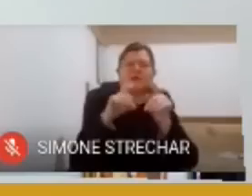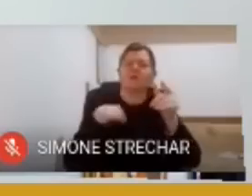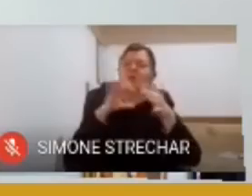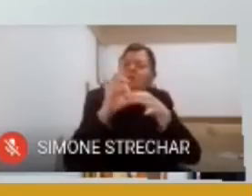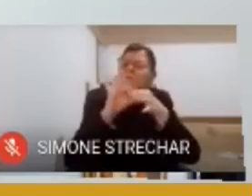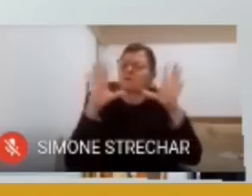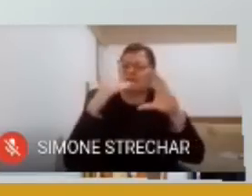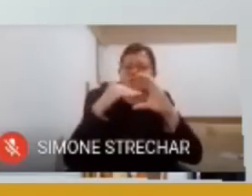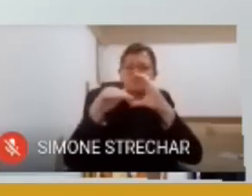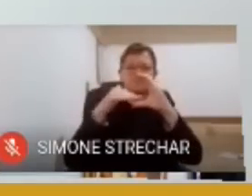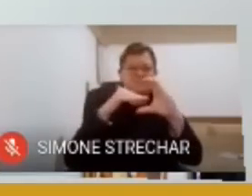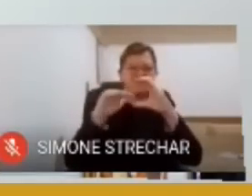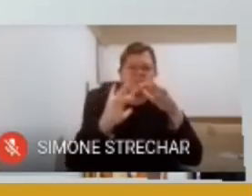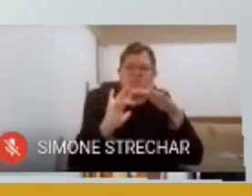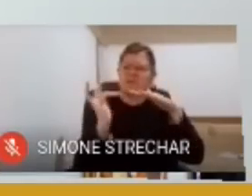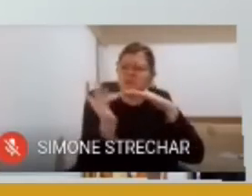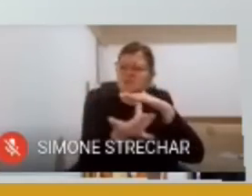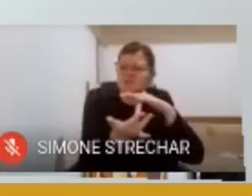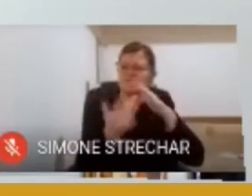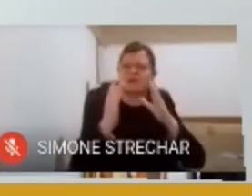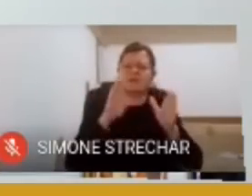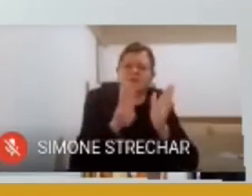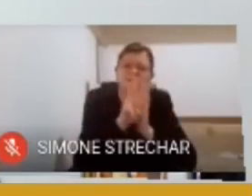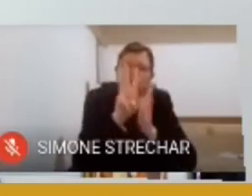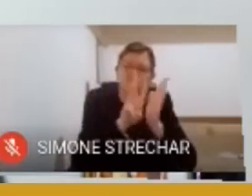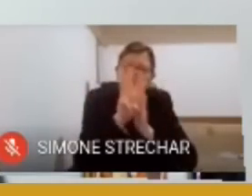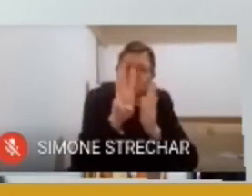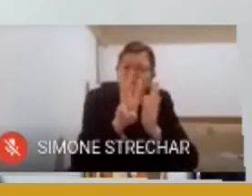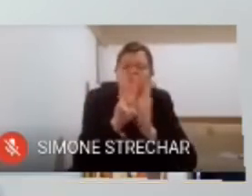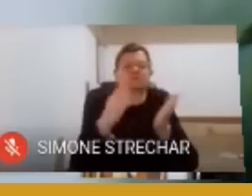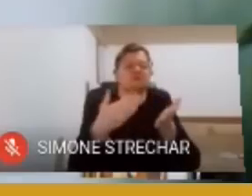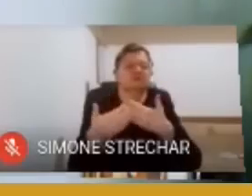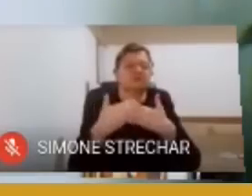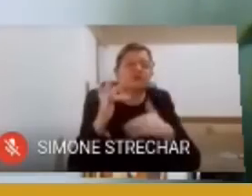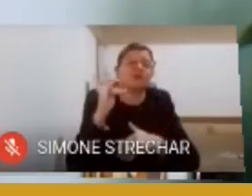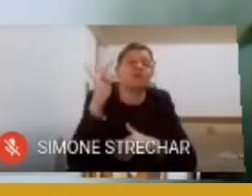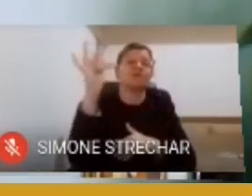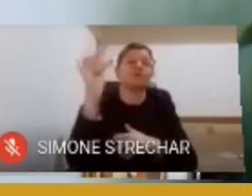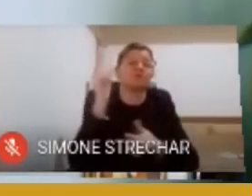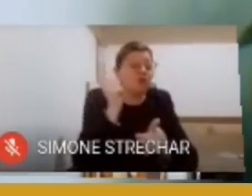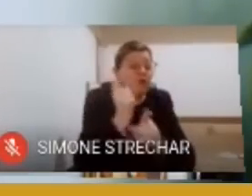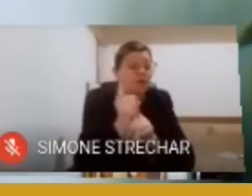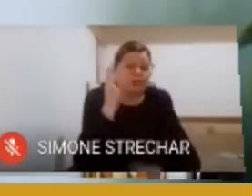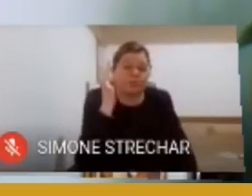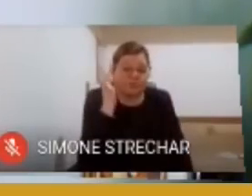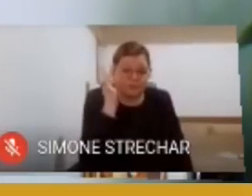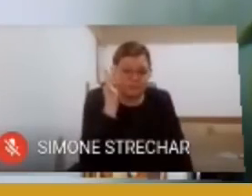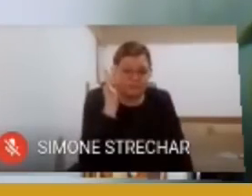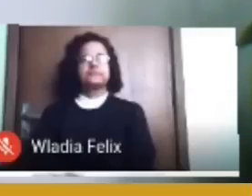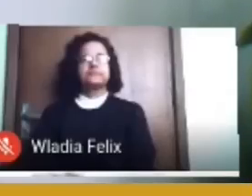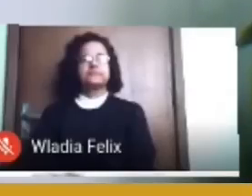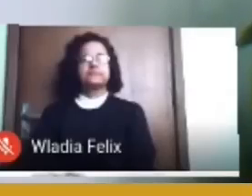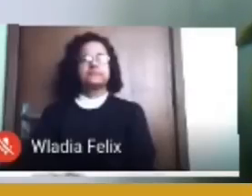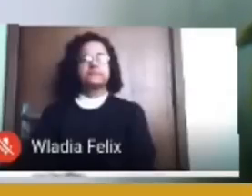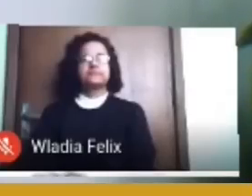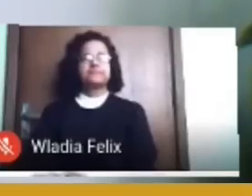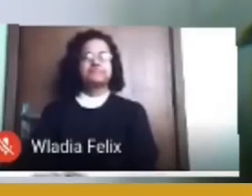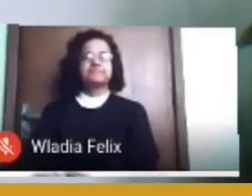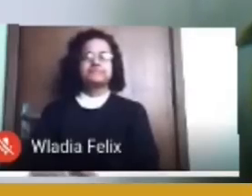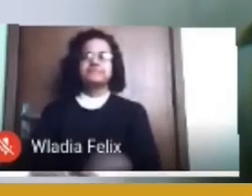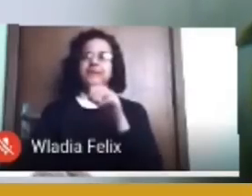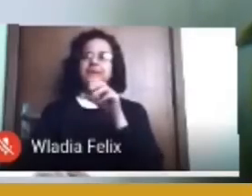científica. Tá? Então, mais uma vez eu agradeço o convite por essa participação, adorei essa nossa conversa e